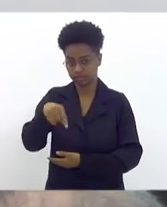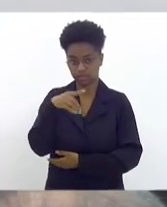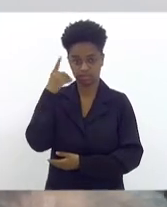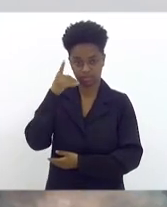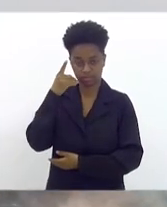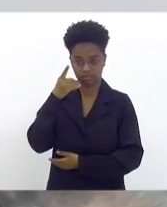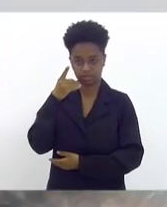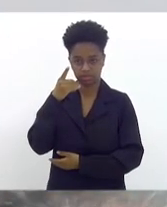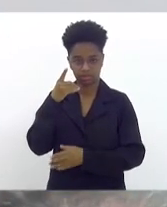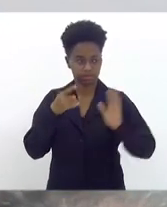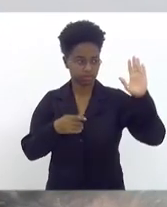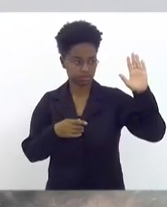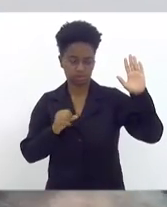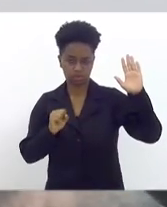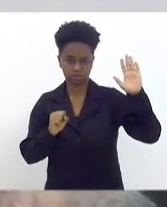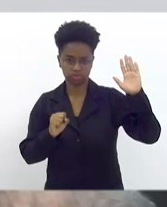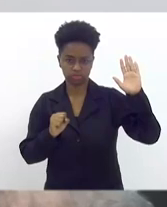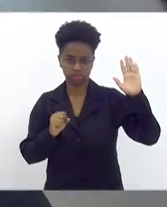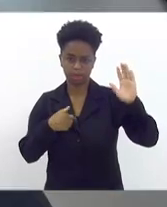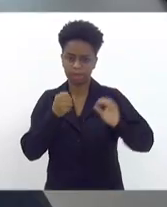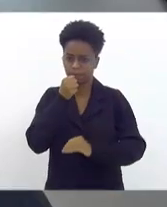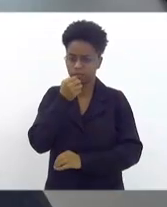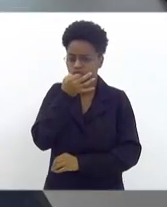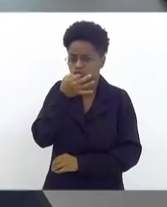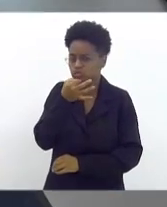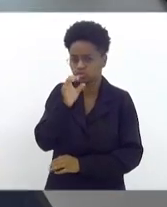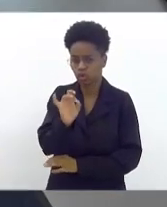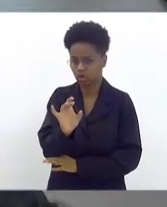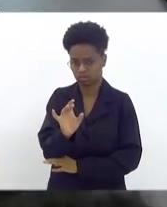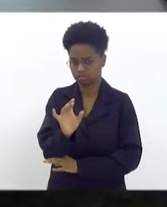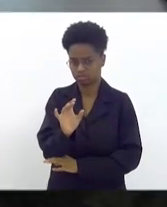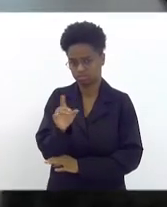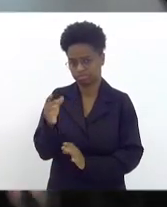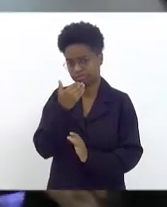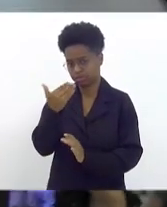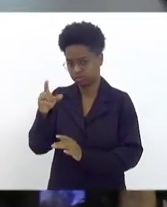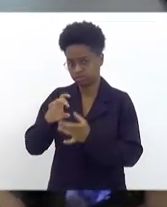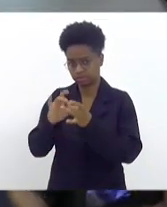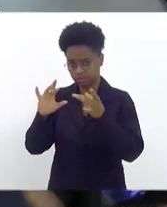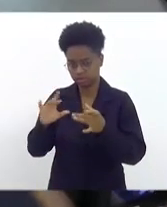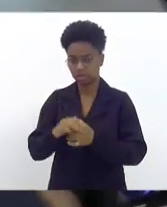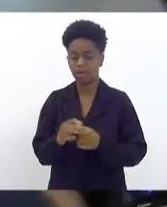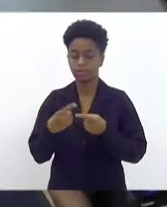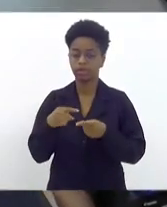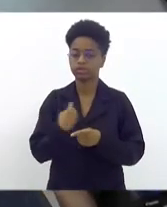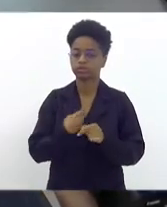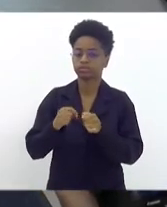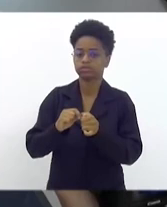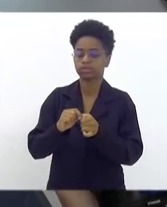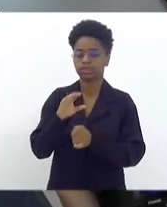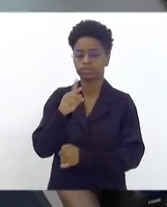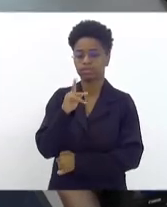pode... Presidente, eu posso... E abrindo a palavra, claro. Só fazer uma sugestão e uma autorização de Vossa Excelência. Na CP que nós fizemos da CEDAE, a